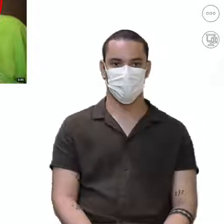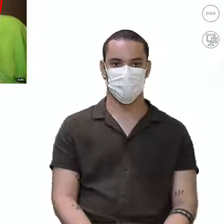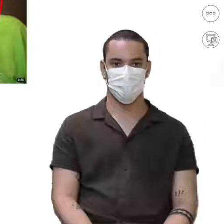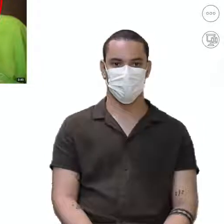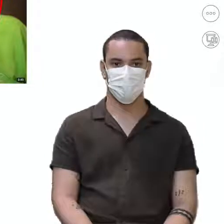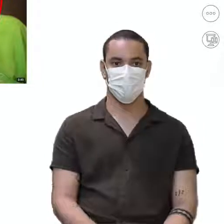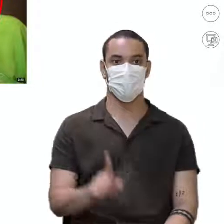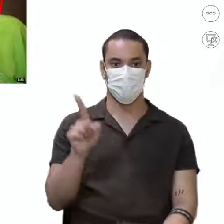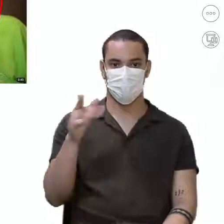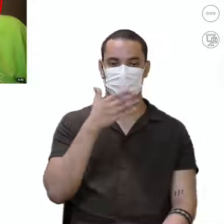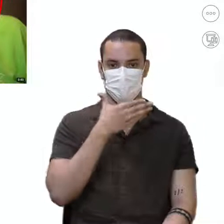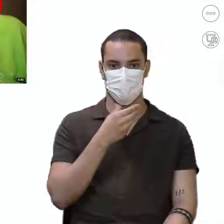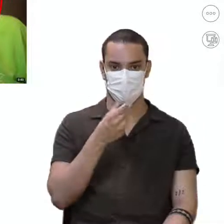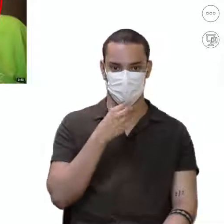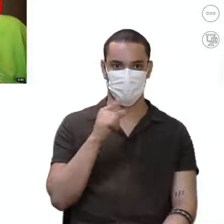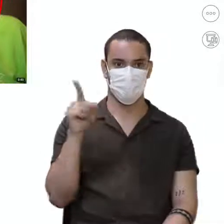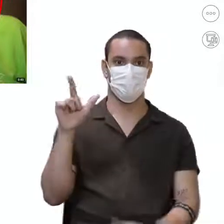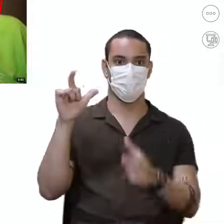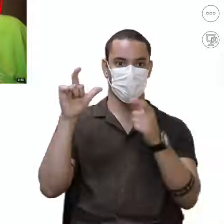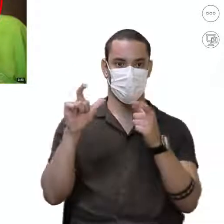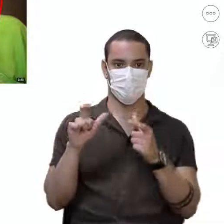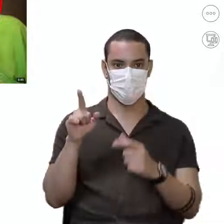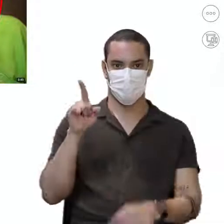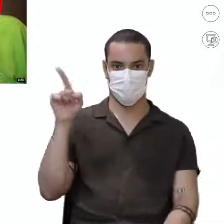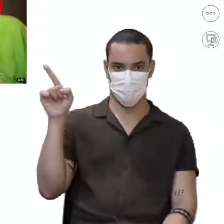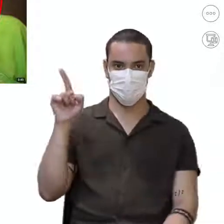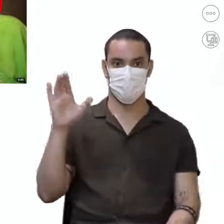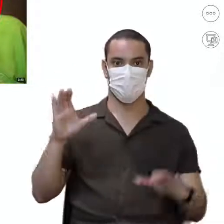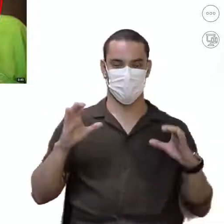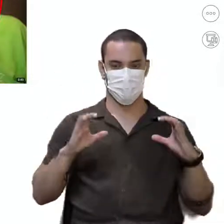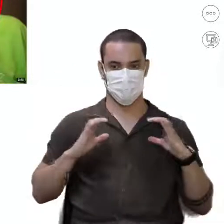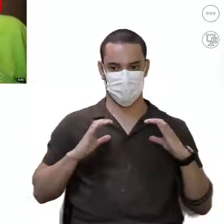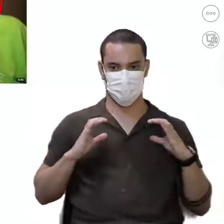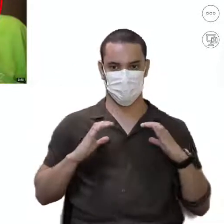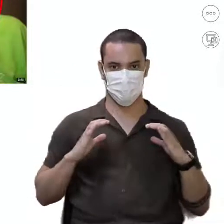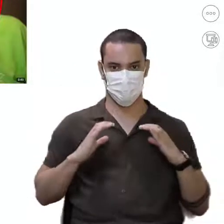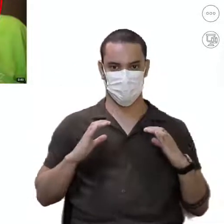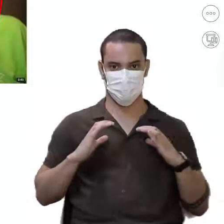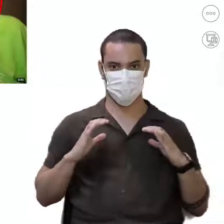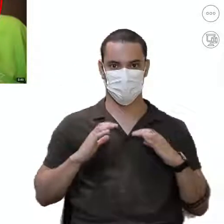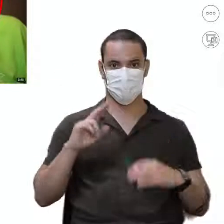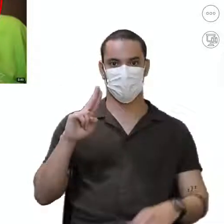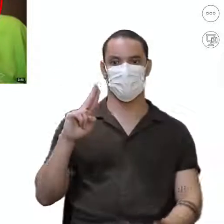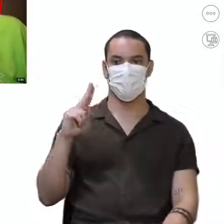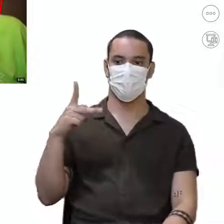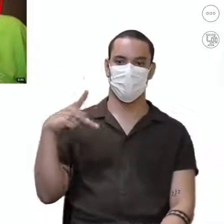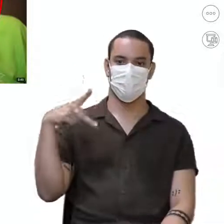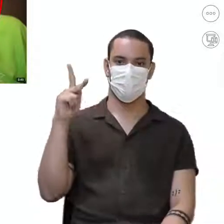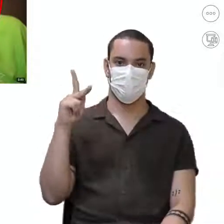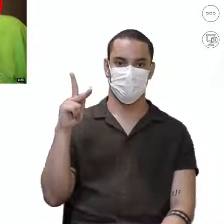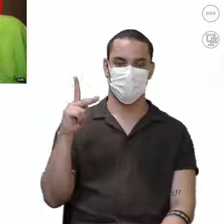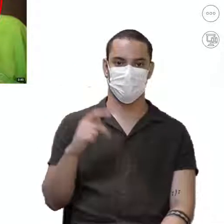Jack Reynolds, ele é desse lugar aqui, que é o nome de uma cidade, e aqui, UK,